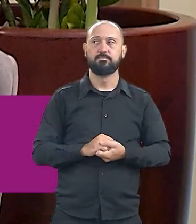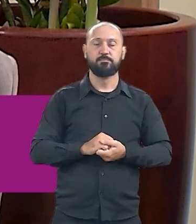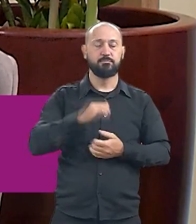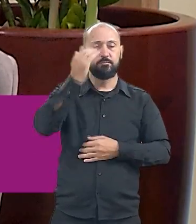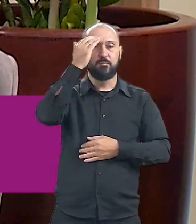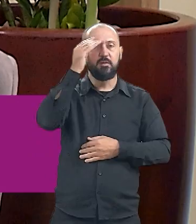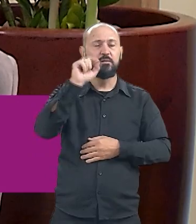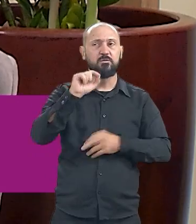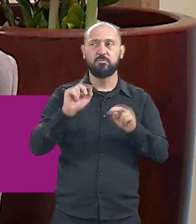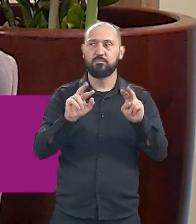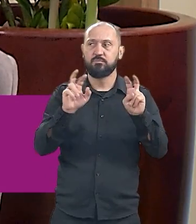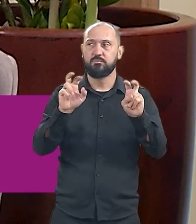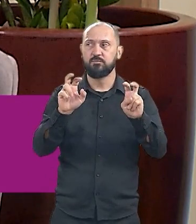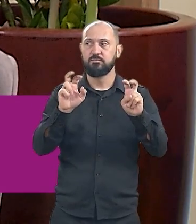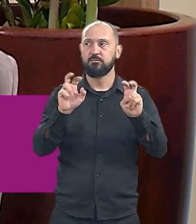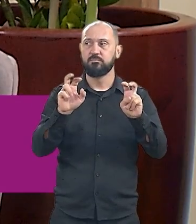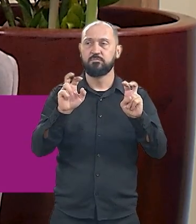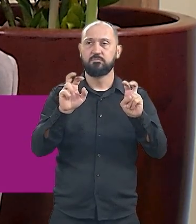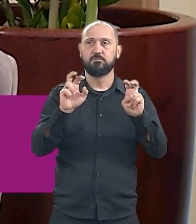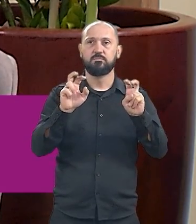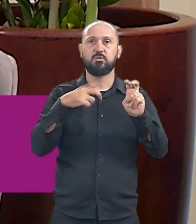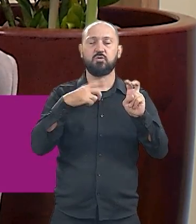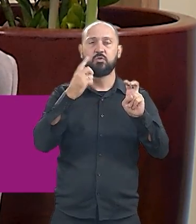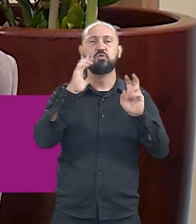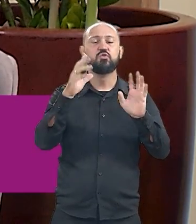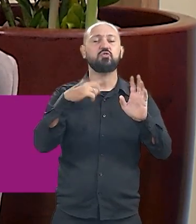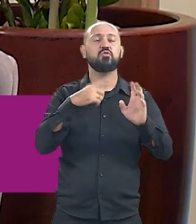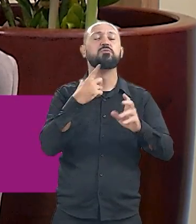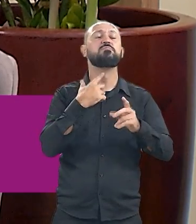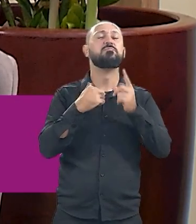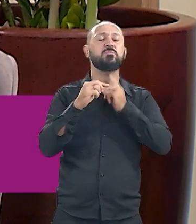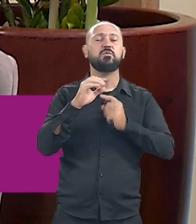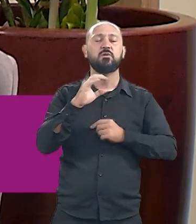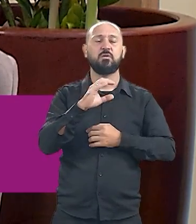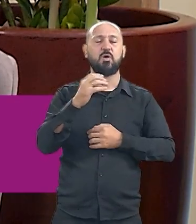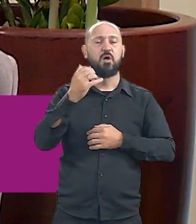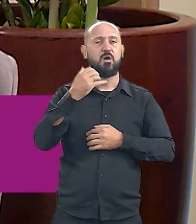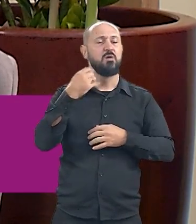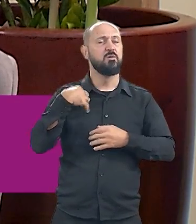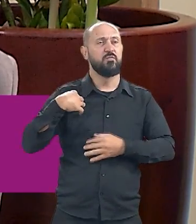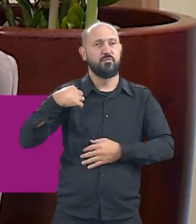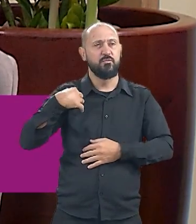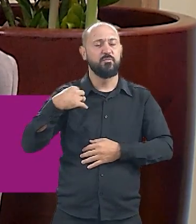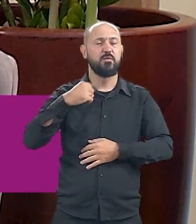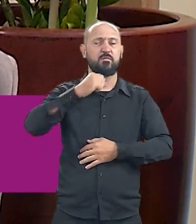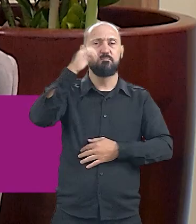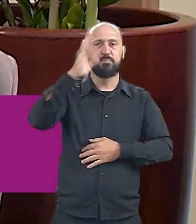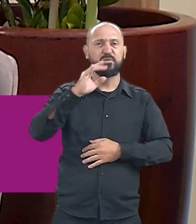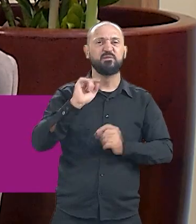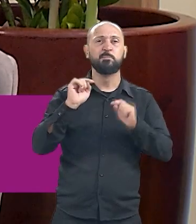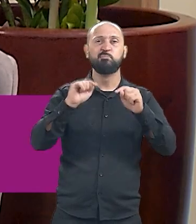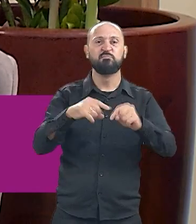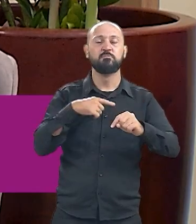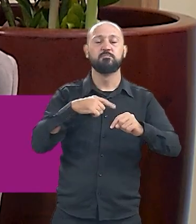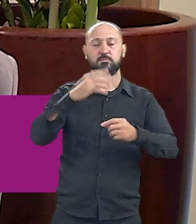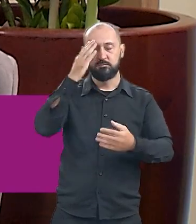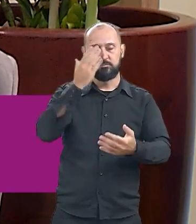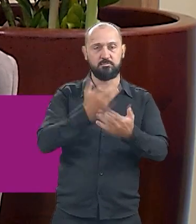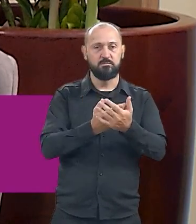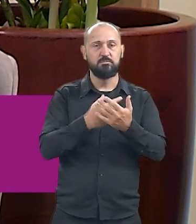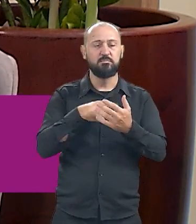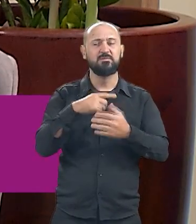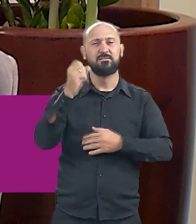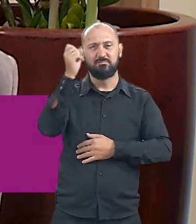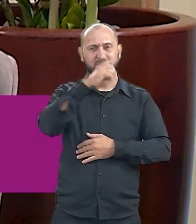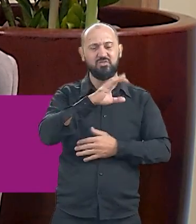de voluntários, já que é uma rede telefônica nacional, e eu acredito que seja complicado, né, as pessoas elas terem